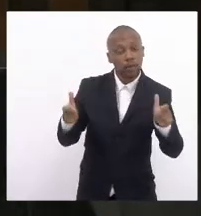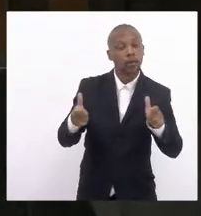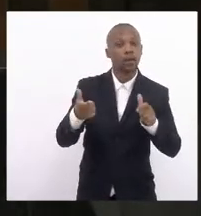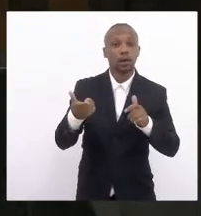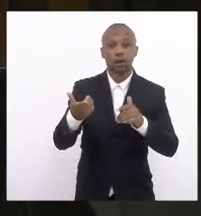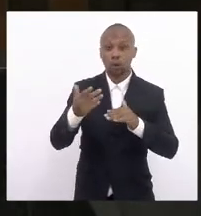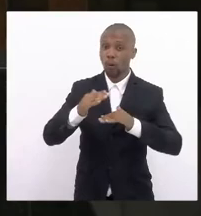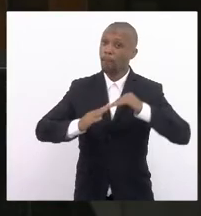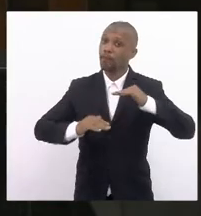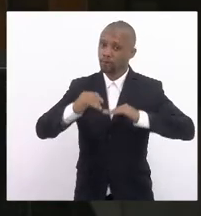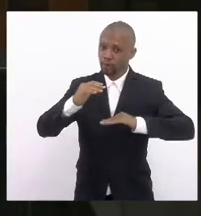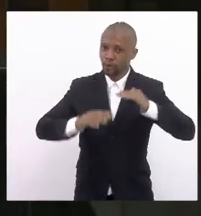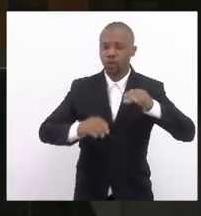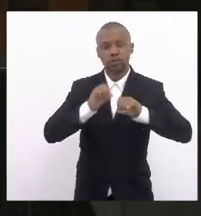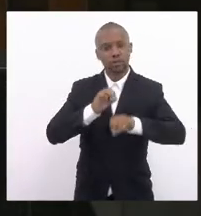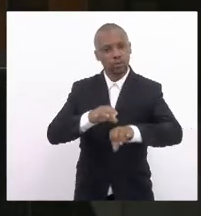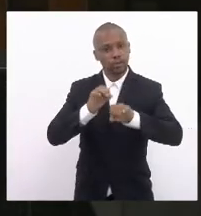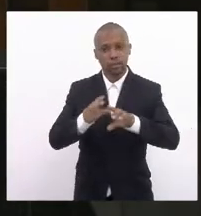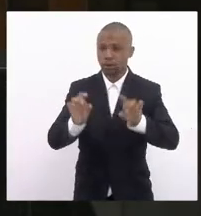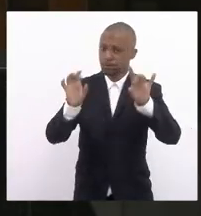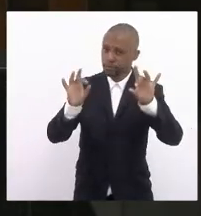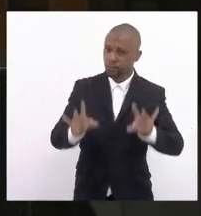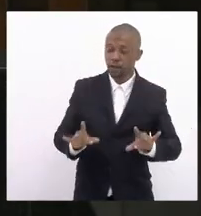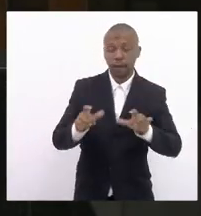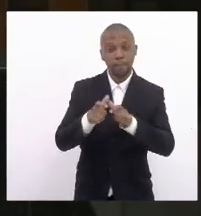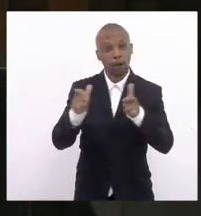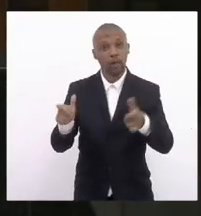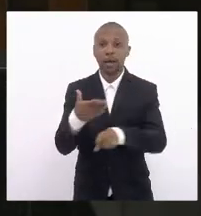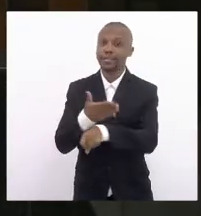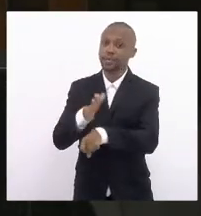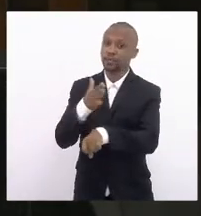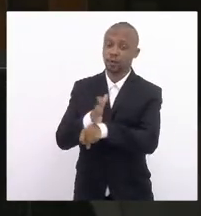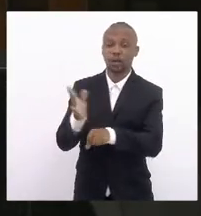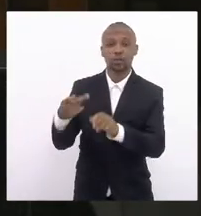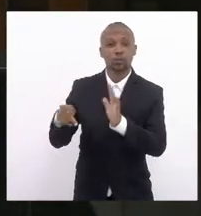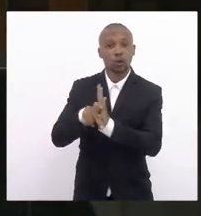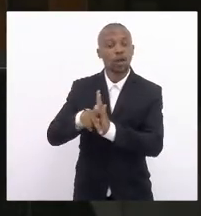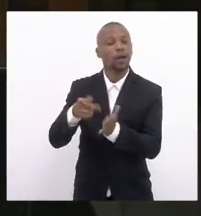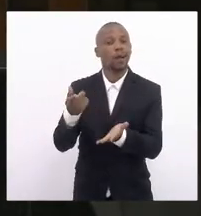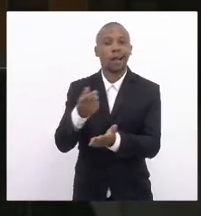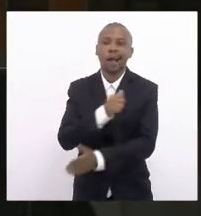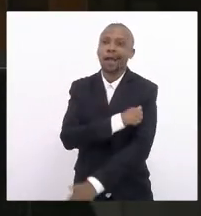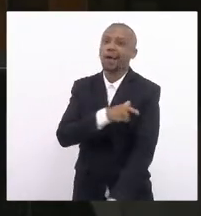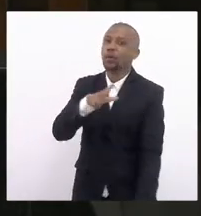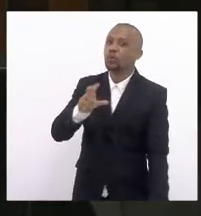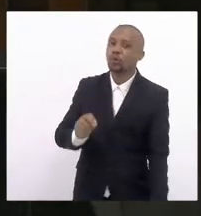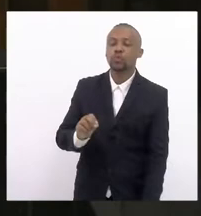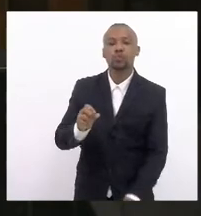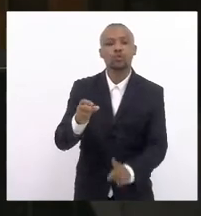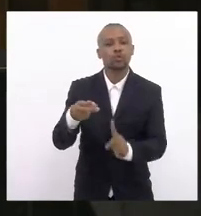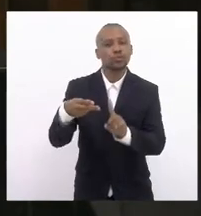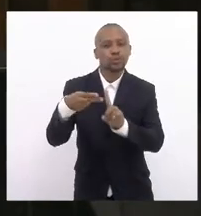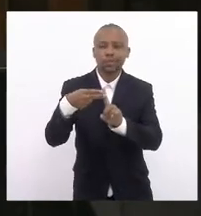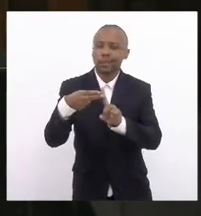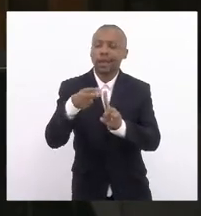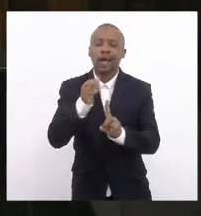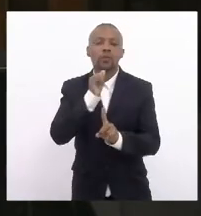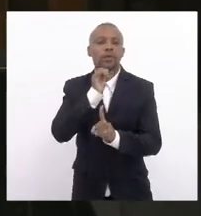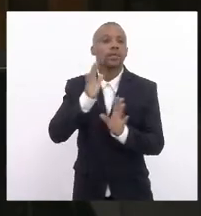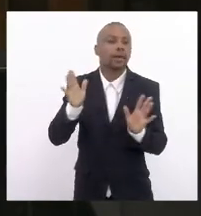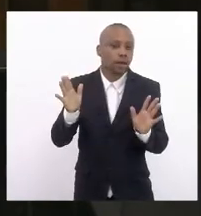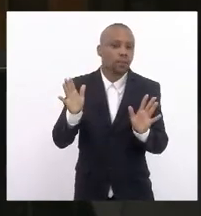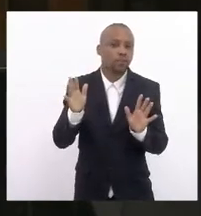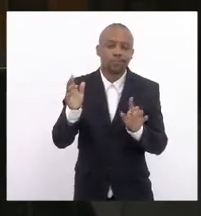é feito por estagiários. Boa parte estagiários do próprio Estado, estudantes do ISERJ, por exemplo, que fazem esse trabalho.